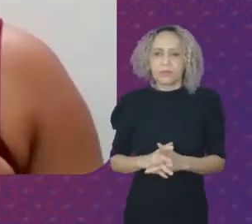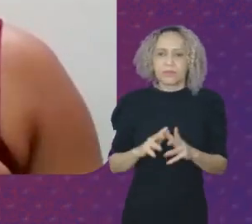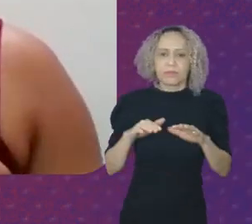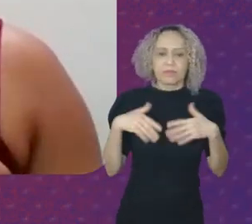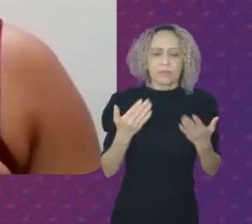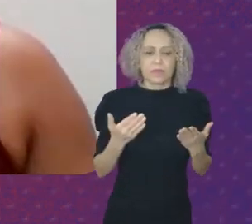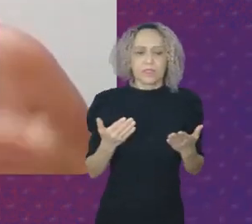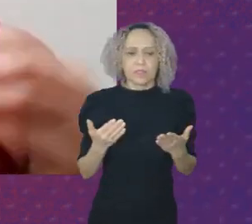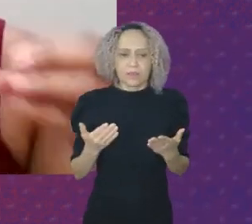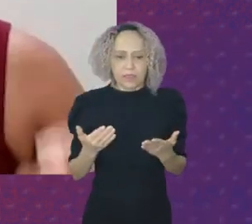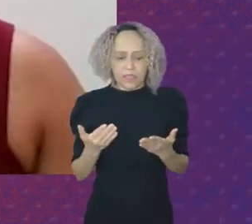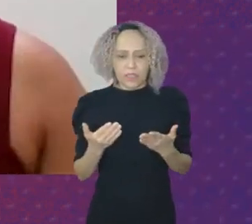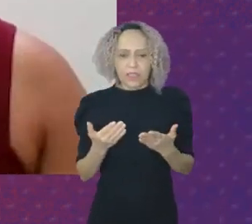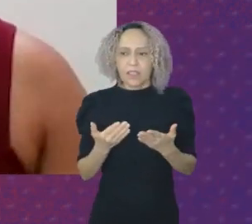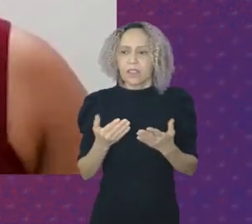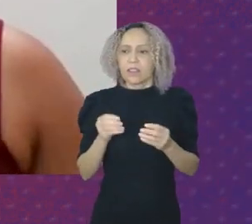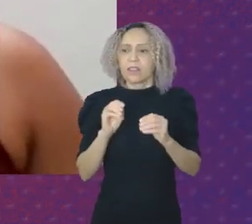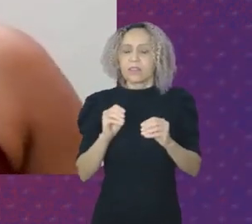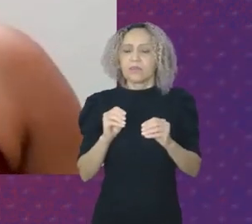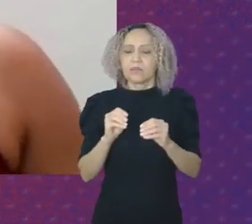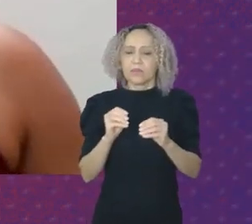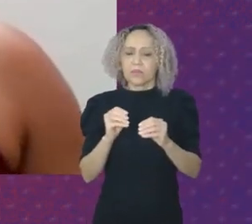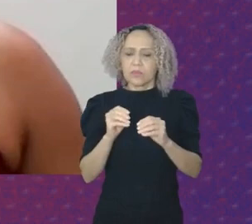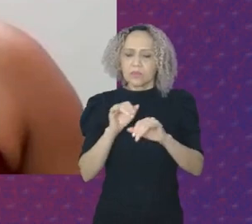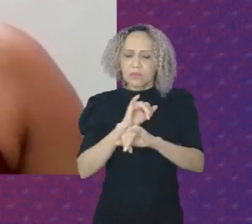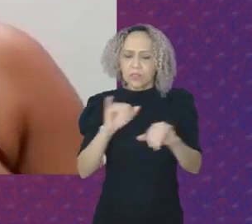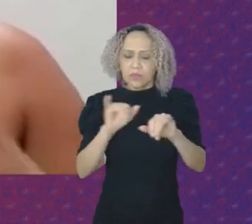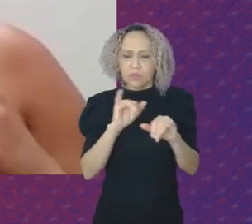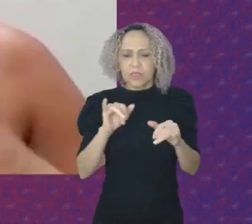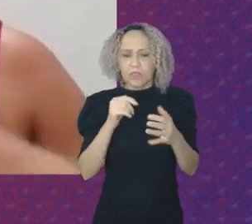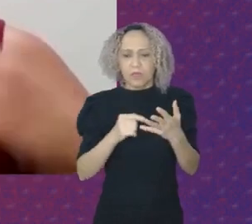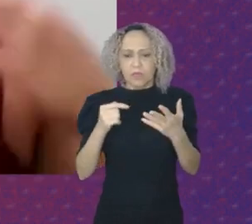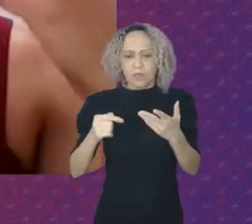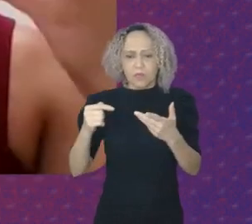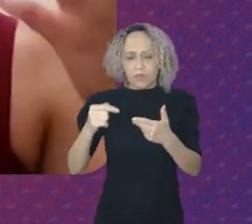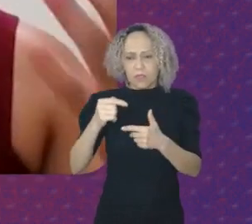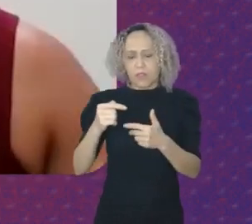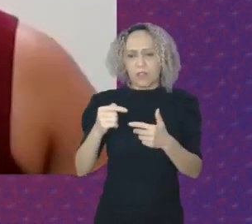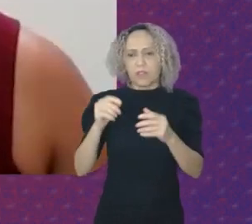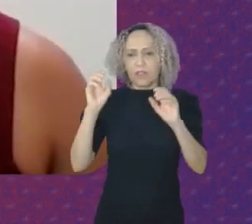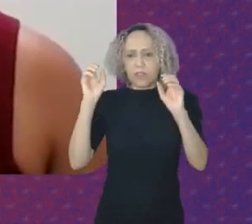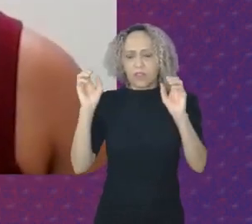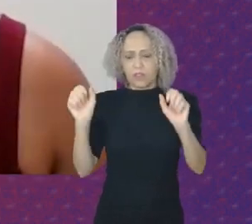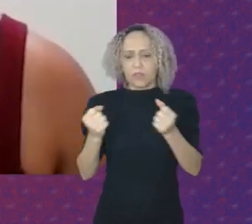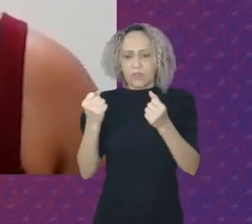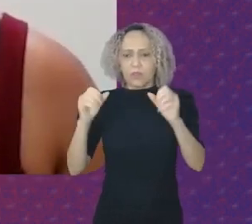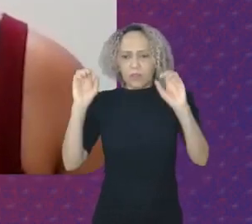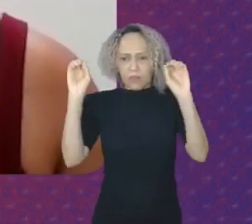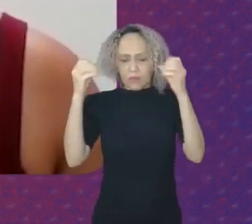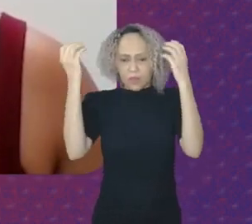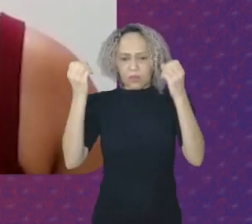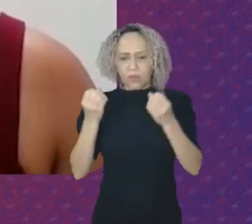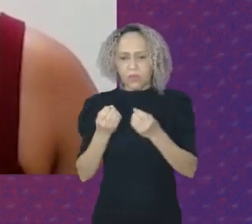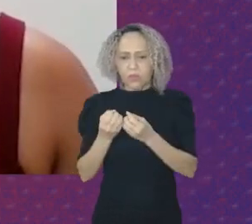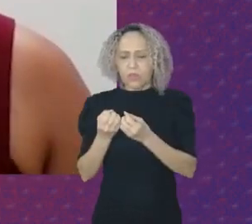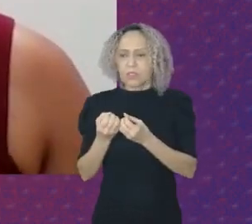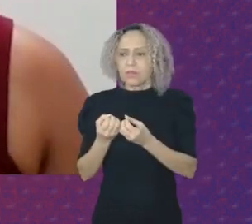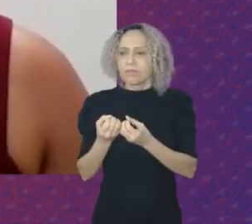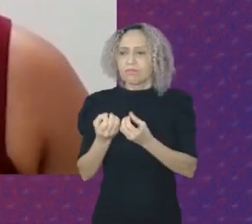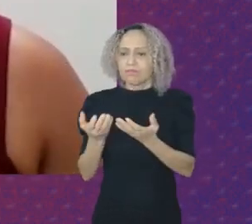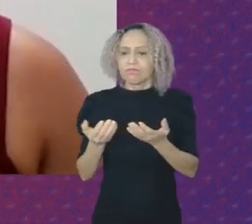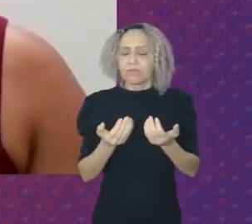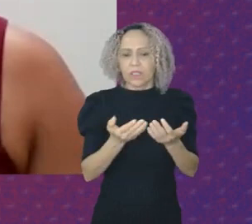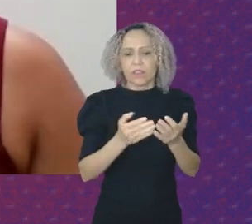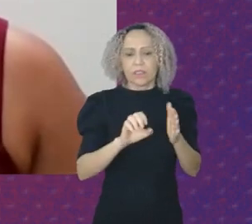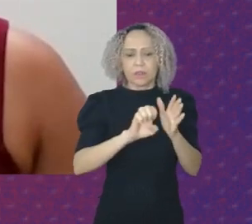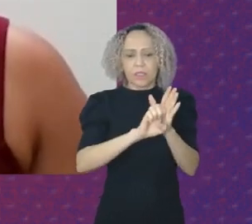entregas que já foram colocadas, né? Então, as 40 casas, a doação das viaturas. Foi lançado também